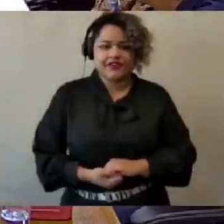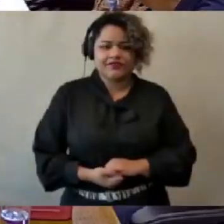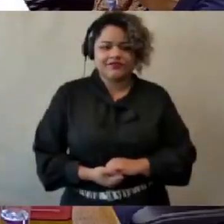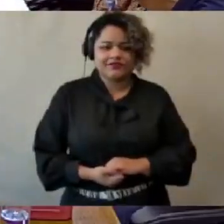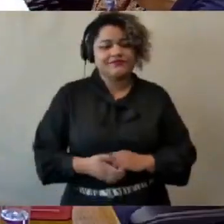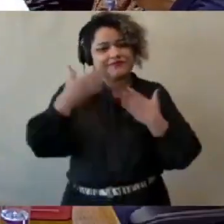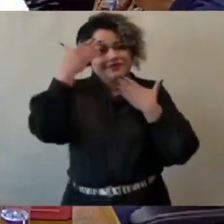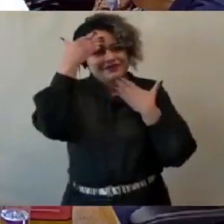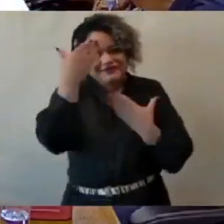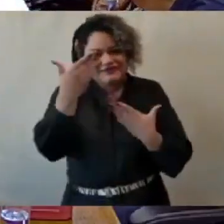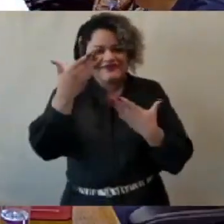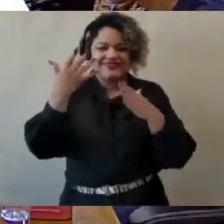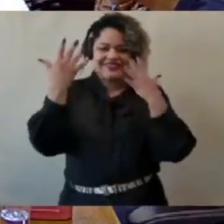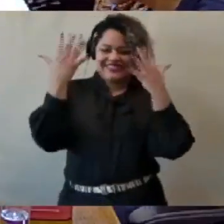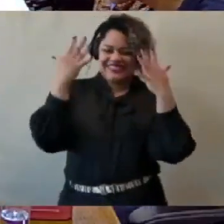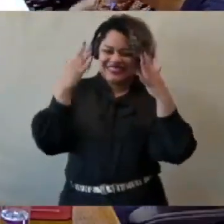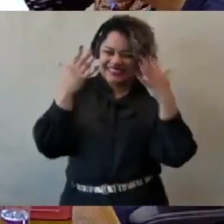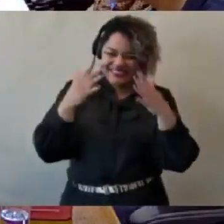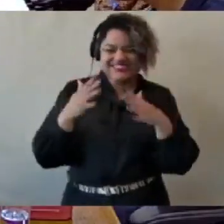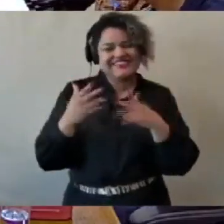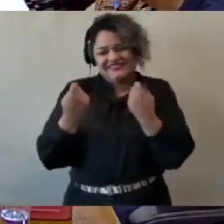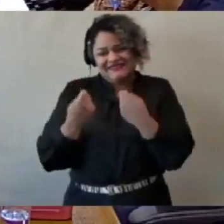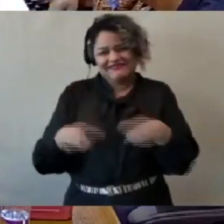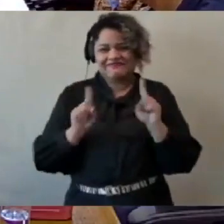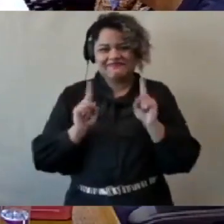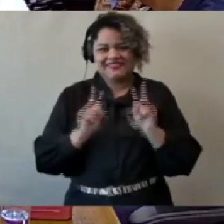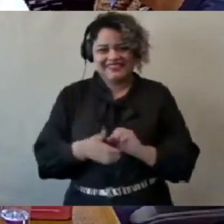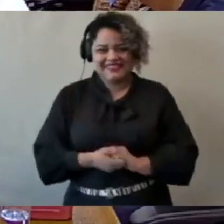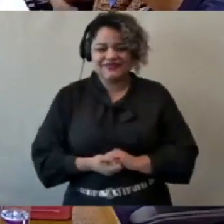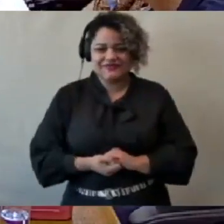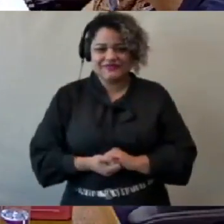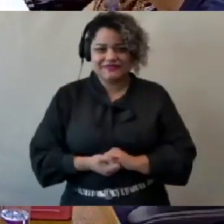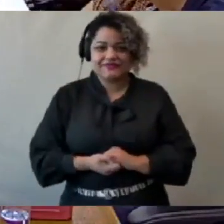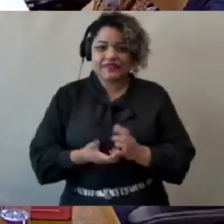Obrigada pelas palmas, mas não é necessário. Quer falar, Ju? Não, me sinto